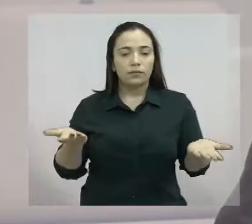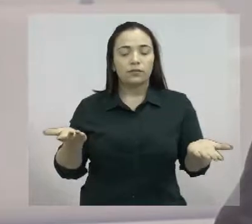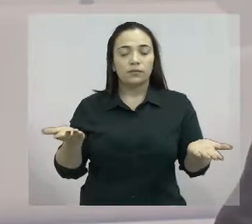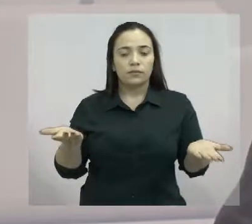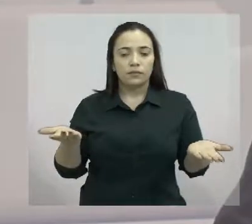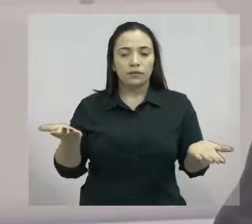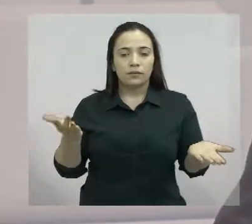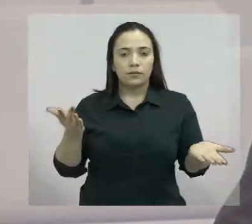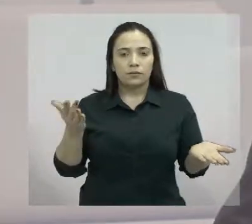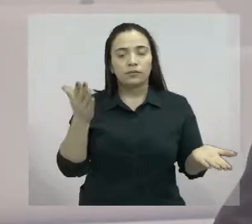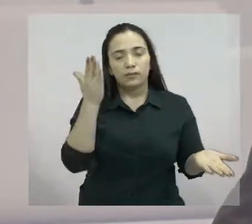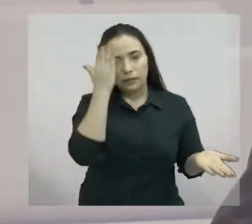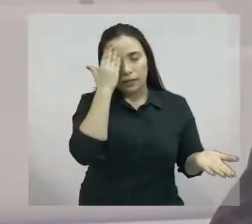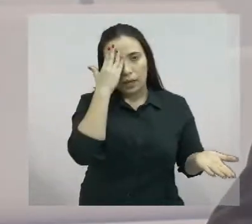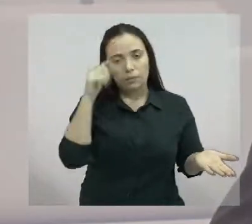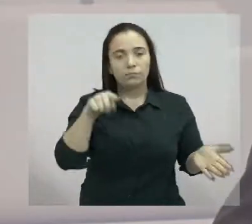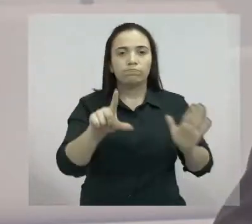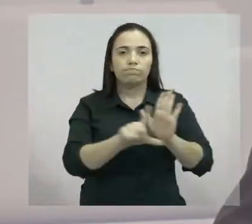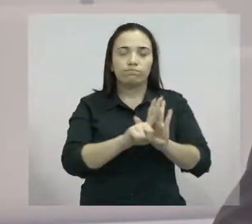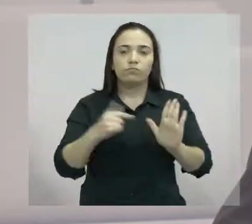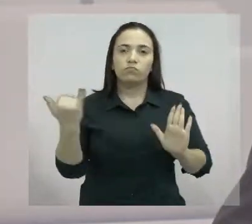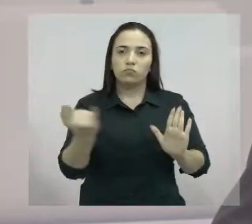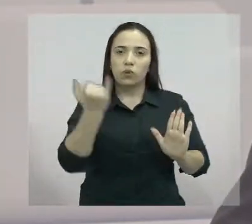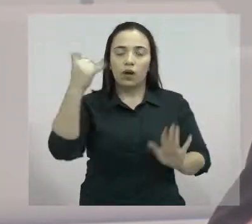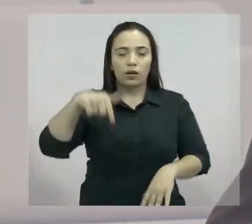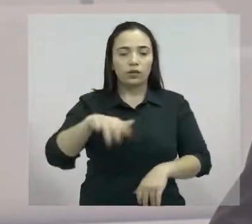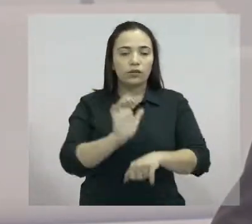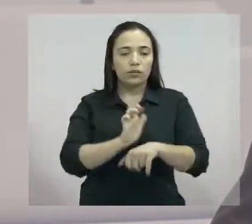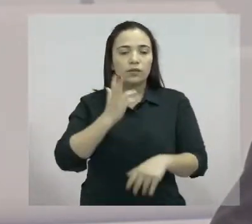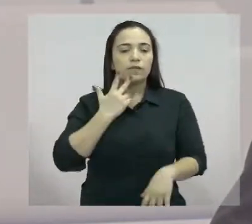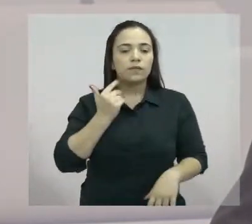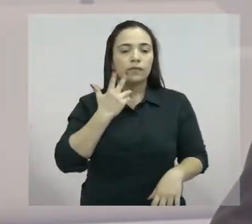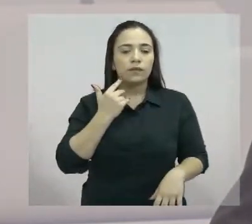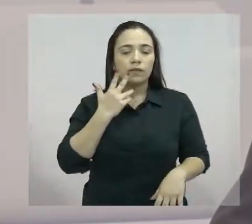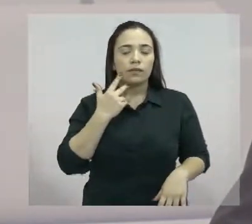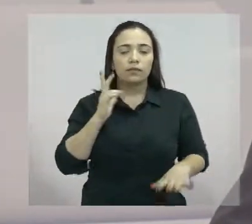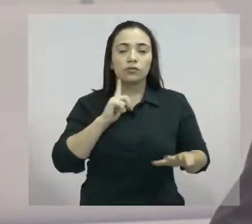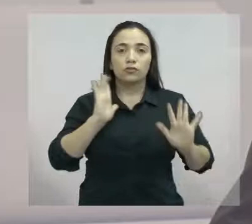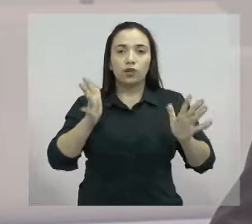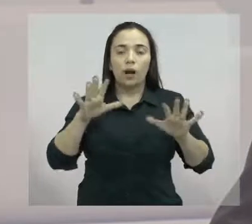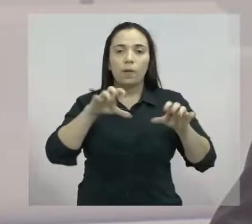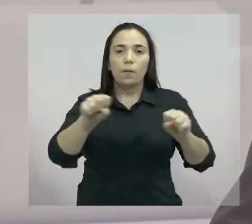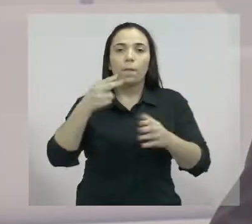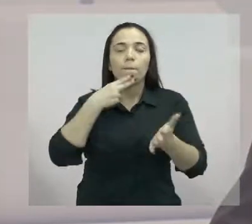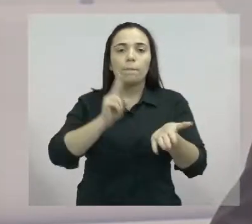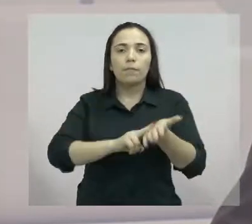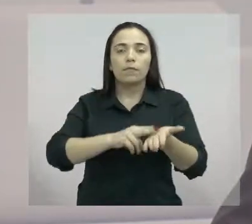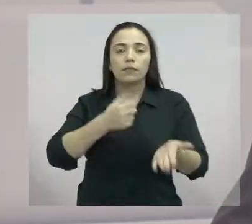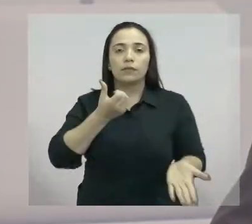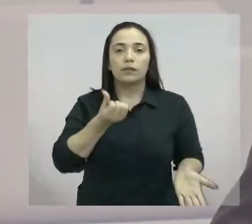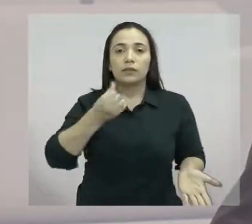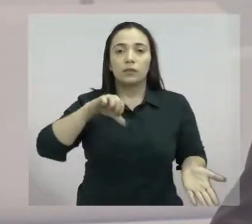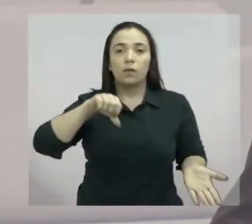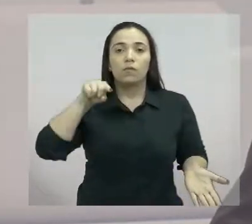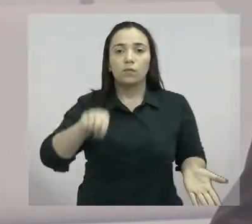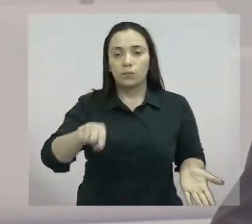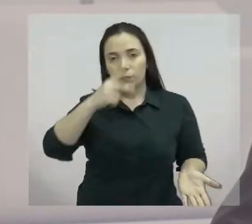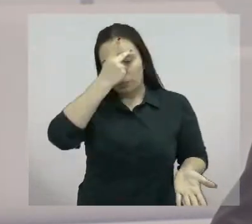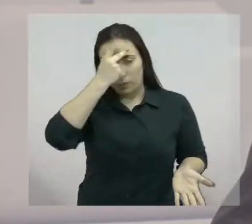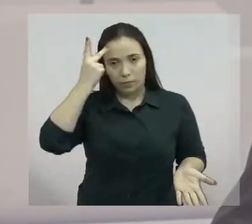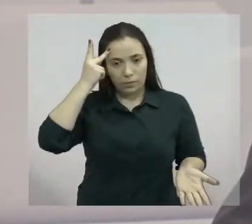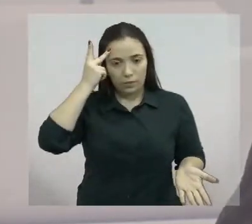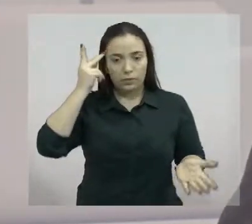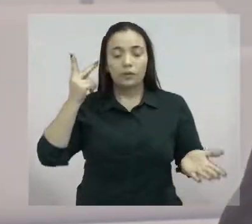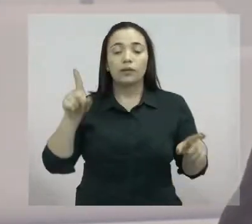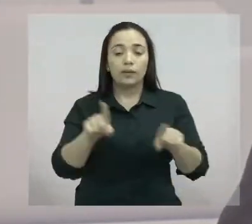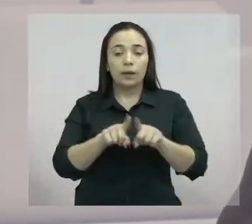uma ideia da importância dessa lei aqui no estado do Ceará, foram autuados mais de 69 mil pessoas e